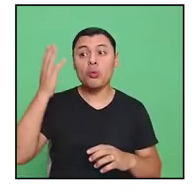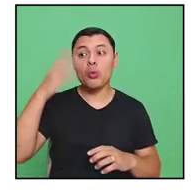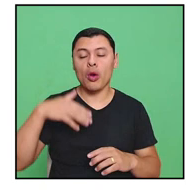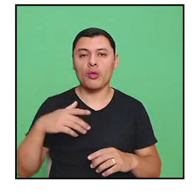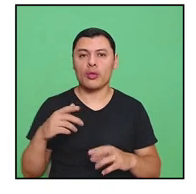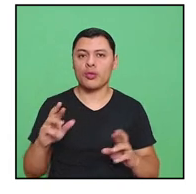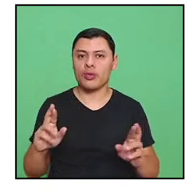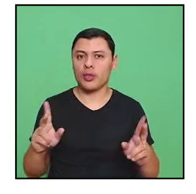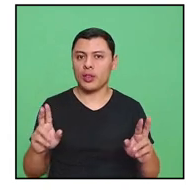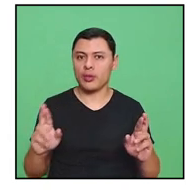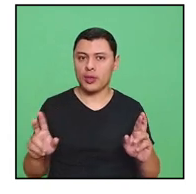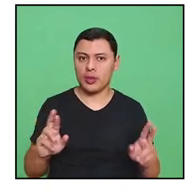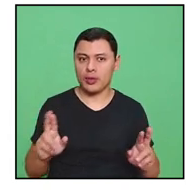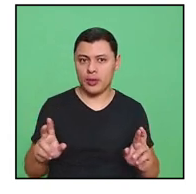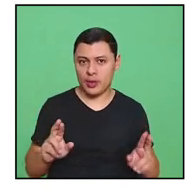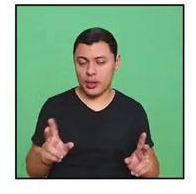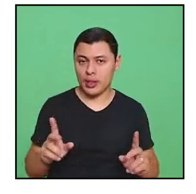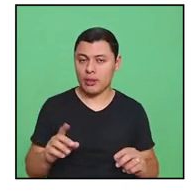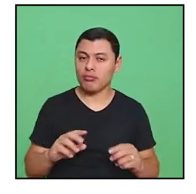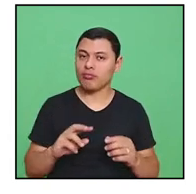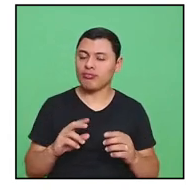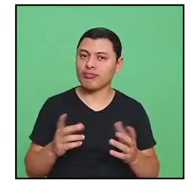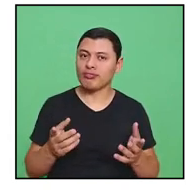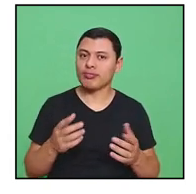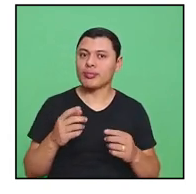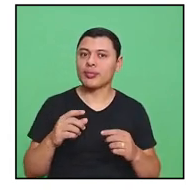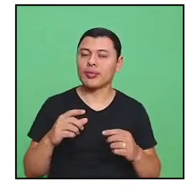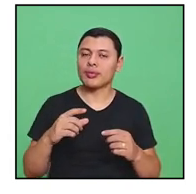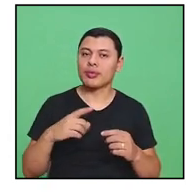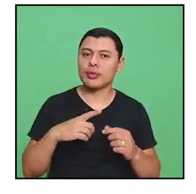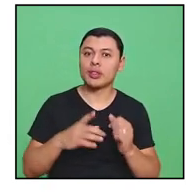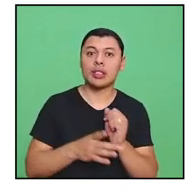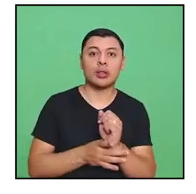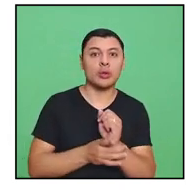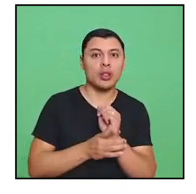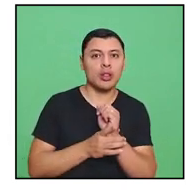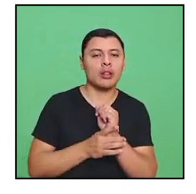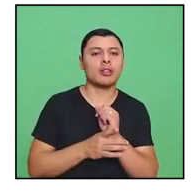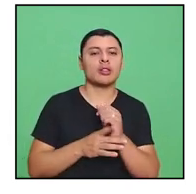diferenças em relação à segurança da rede e aos impactos